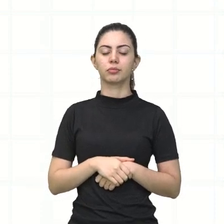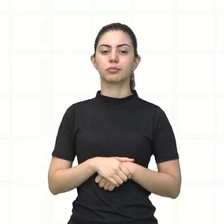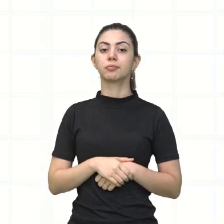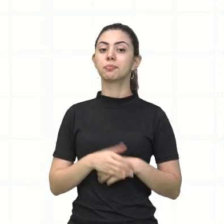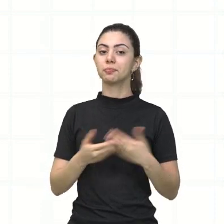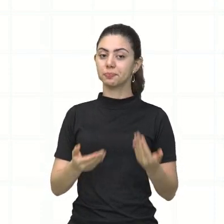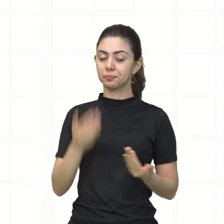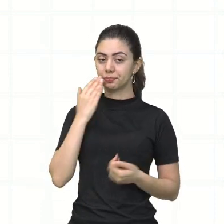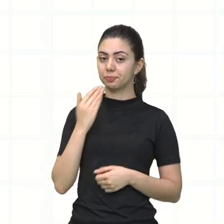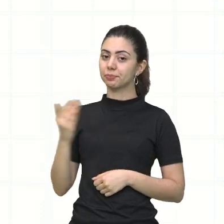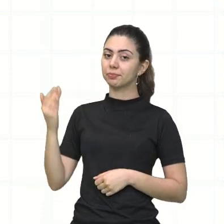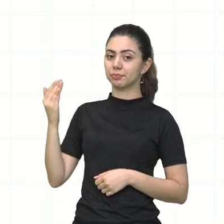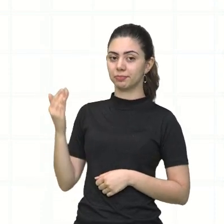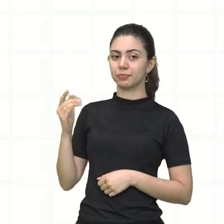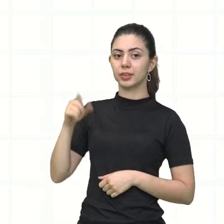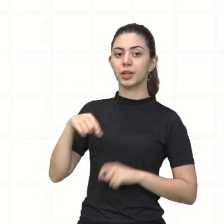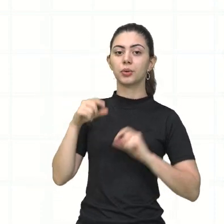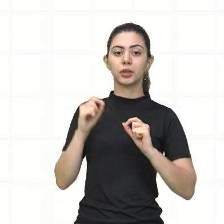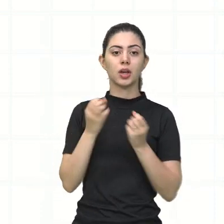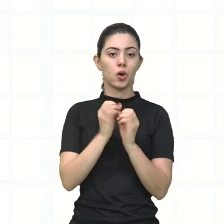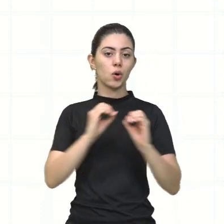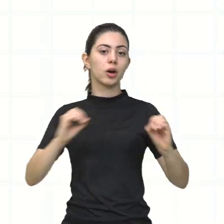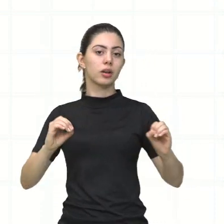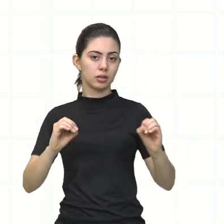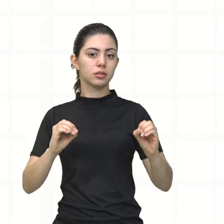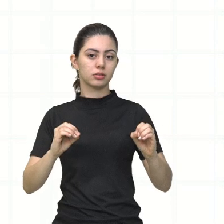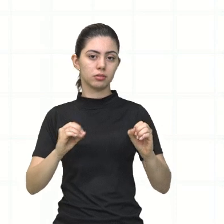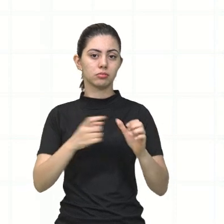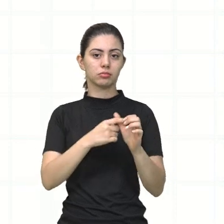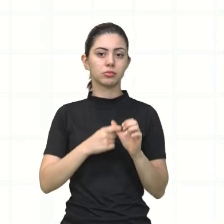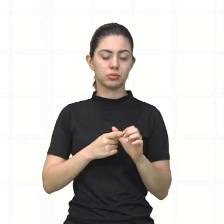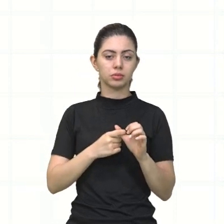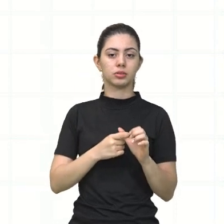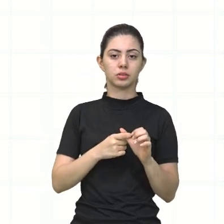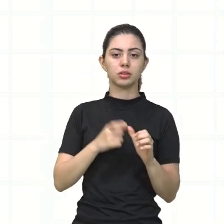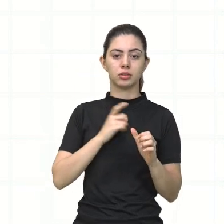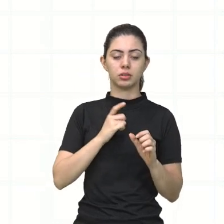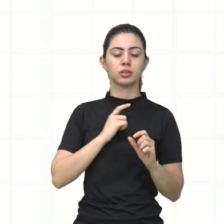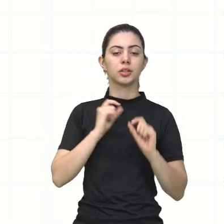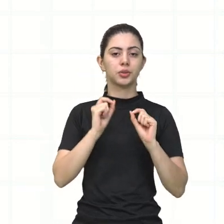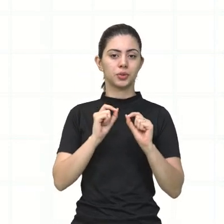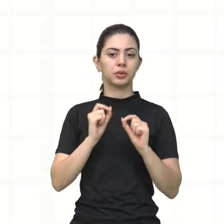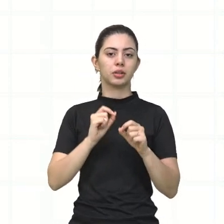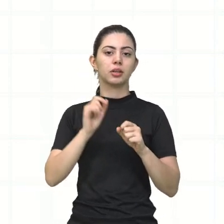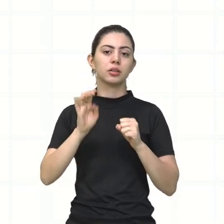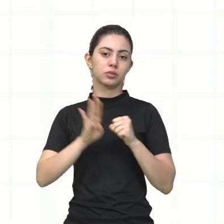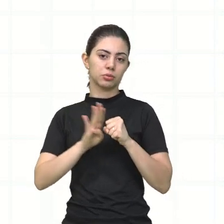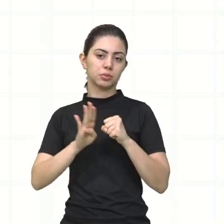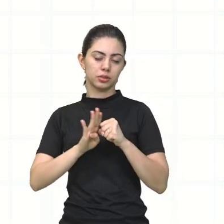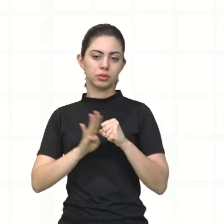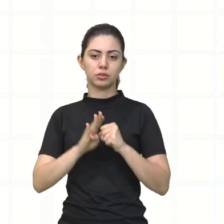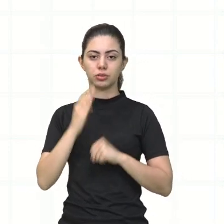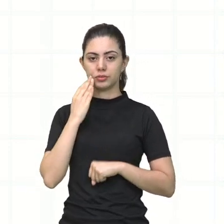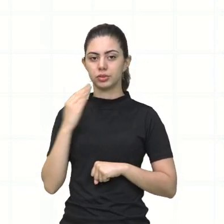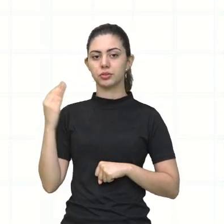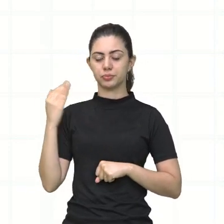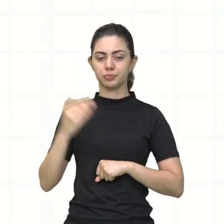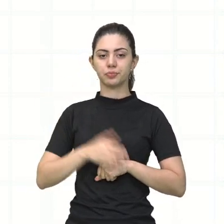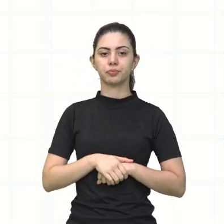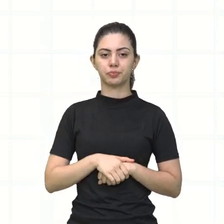Falamos sobre as adjetivas, que exercem o papel de adjetivo, que dão característica, portanto. Agora a gente vai falar sobre as